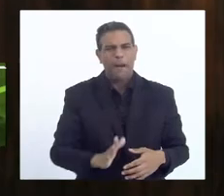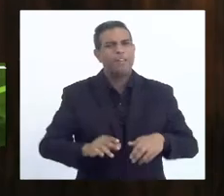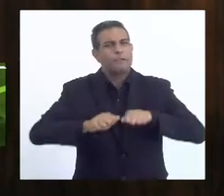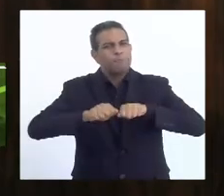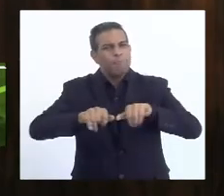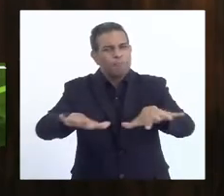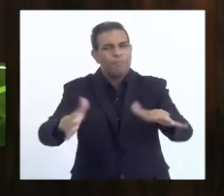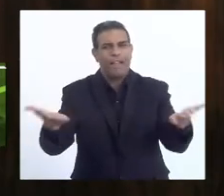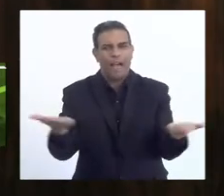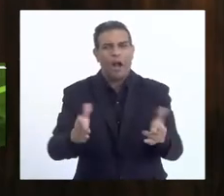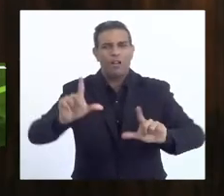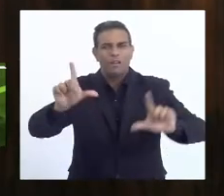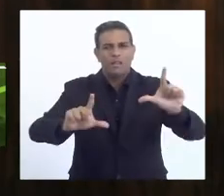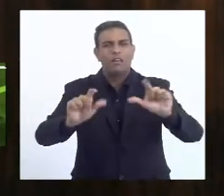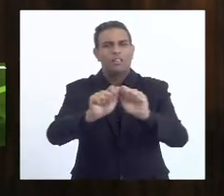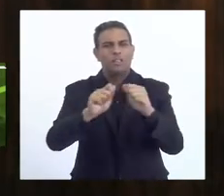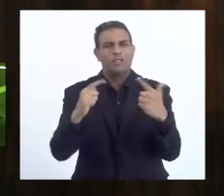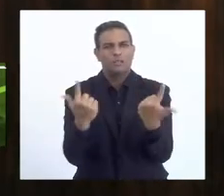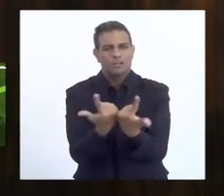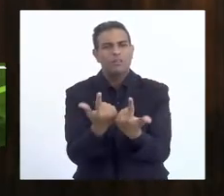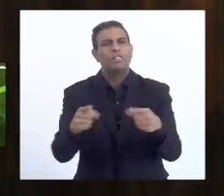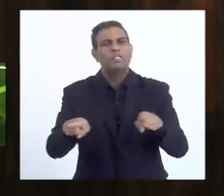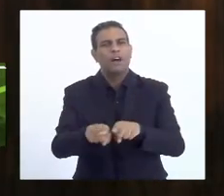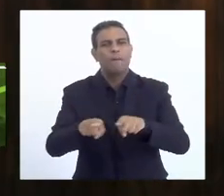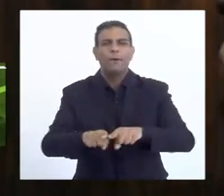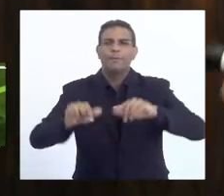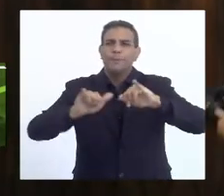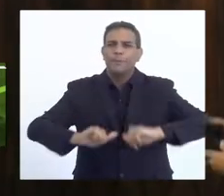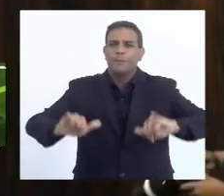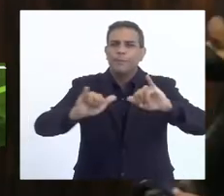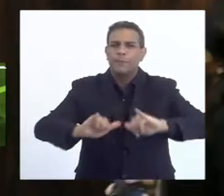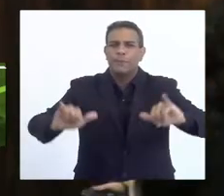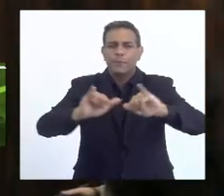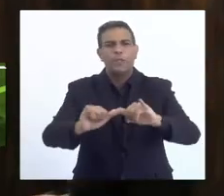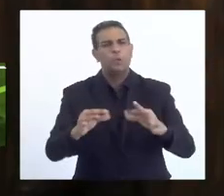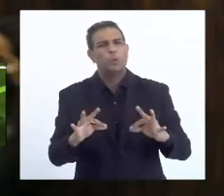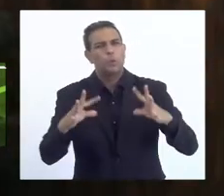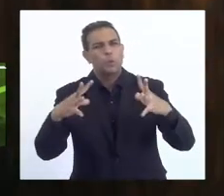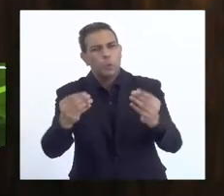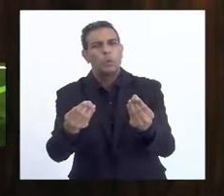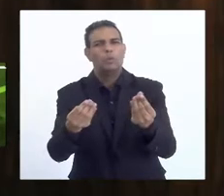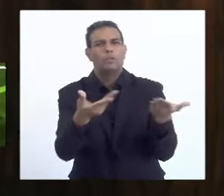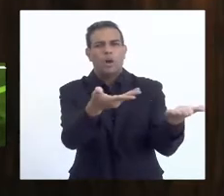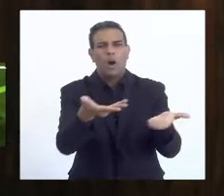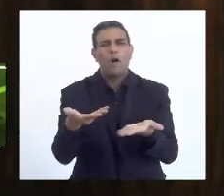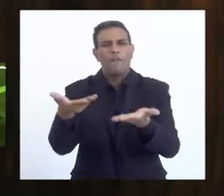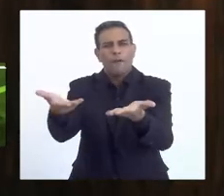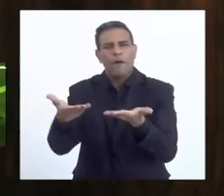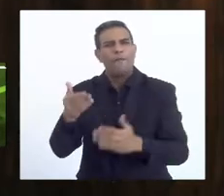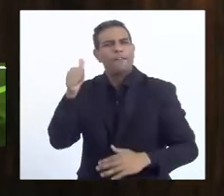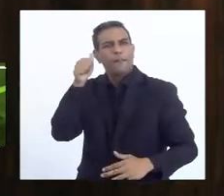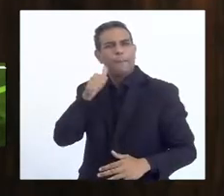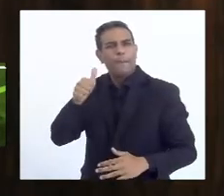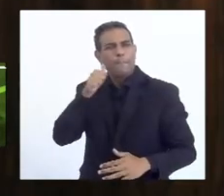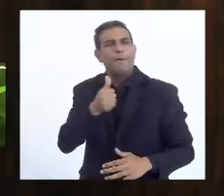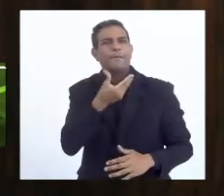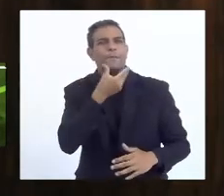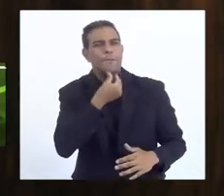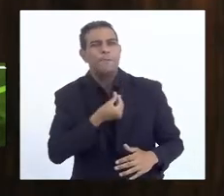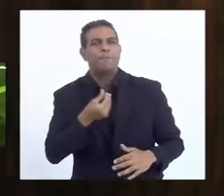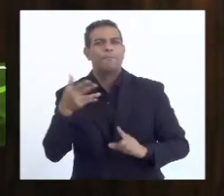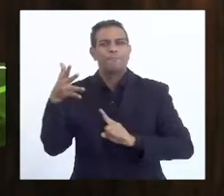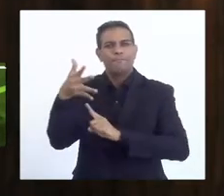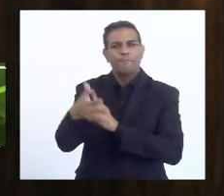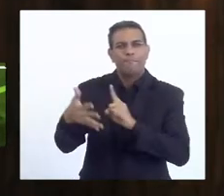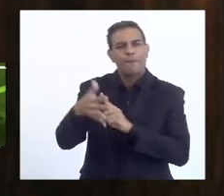Dilma? E a gente depois anuncia aqui as nossas queridas convidadas e convidados que estão aqui